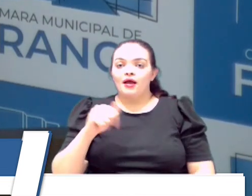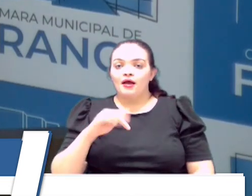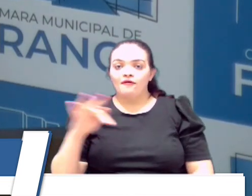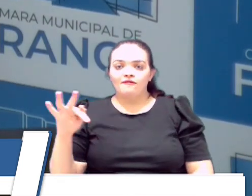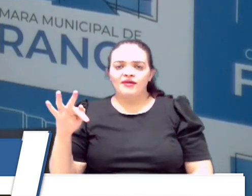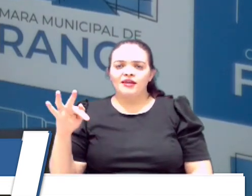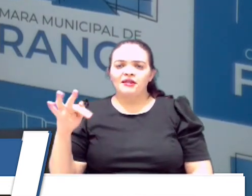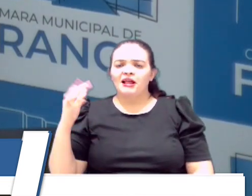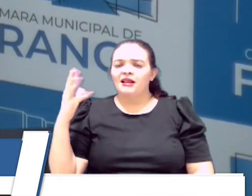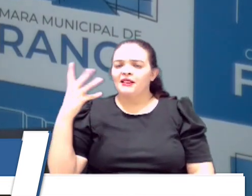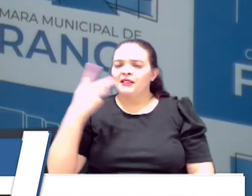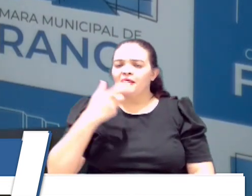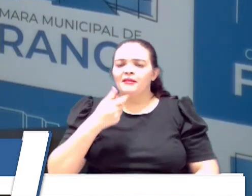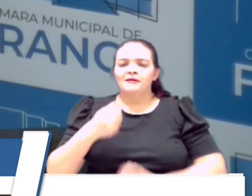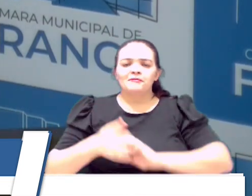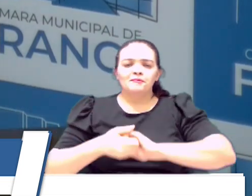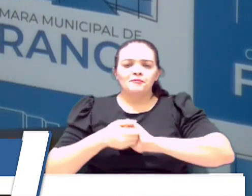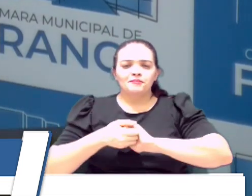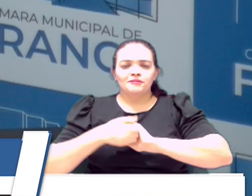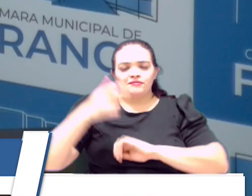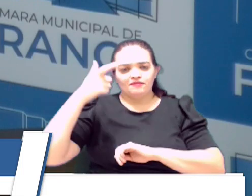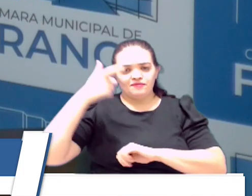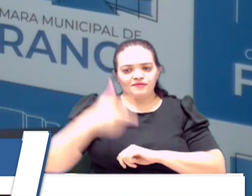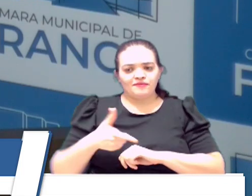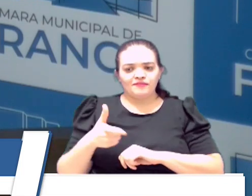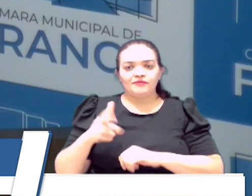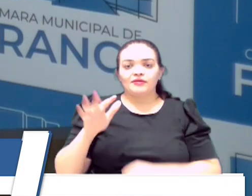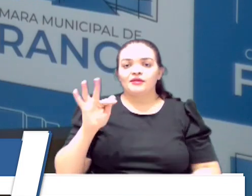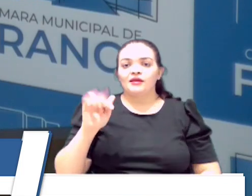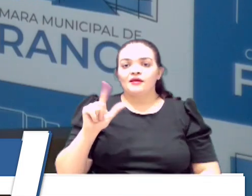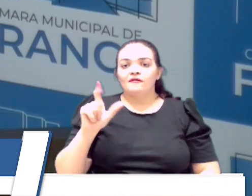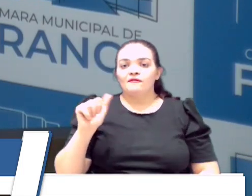linda. Quero cumprimentar mais uma vez a Flávia.